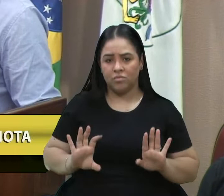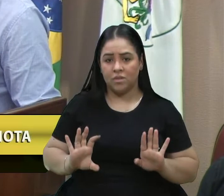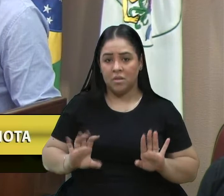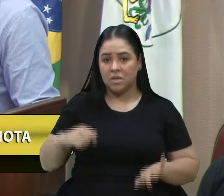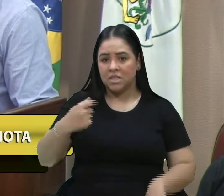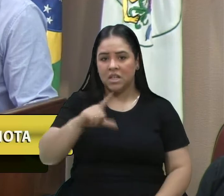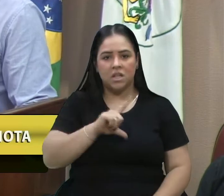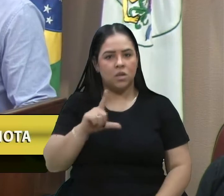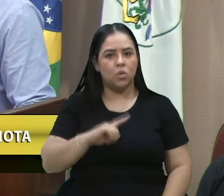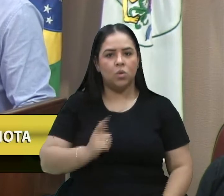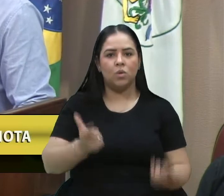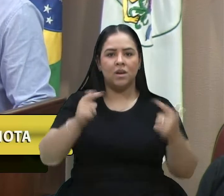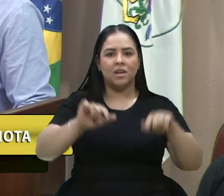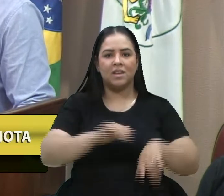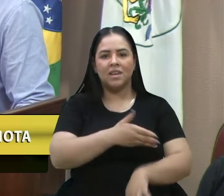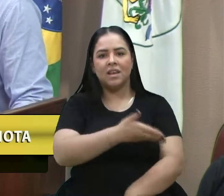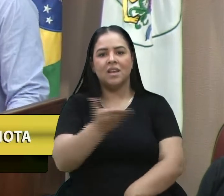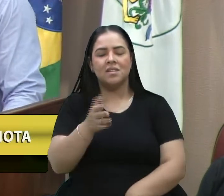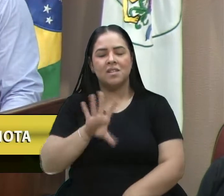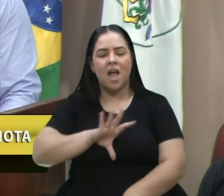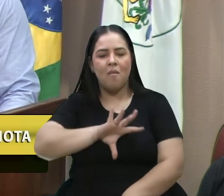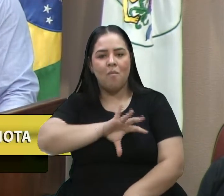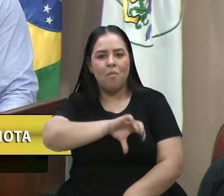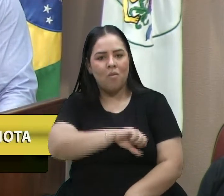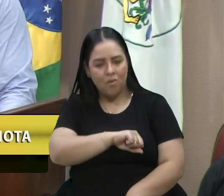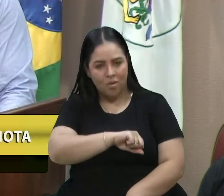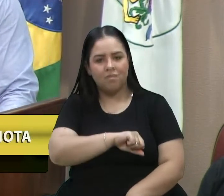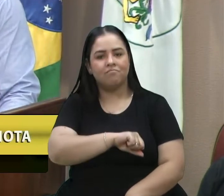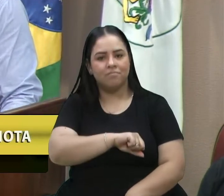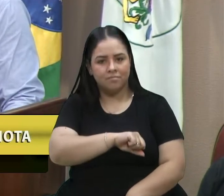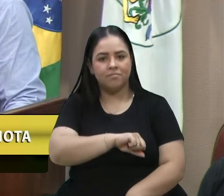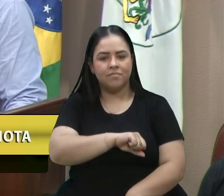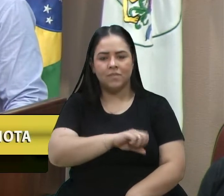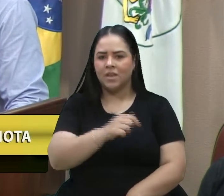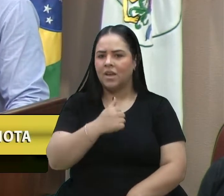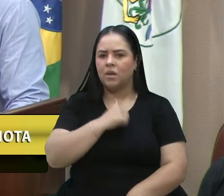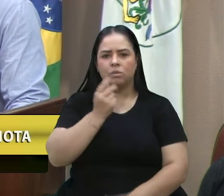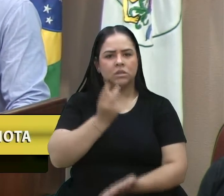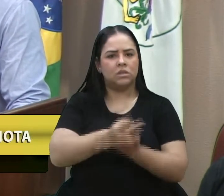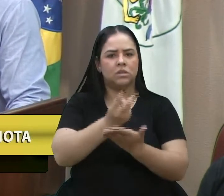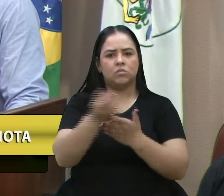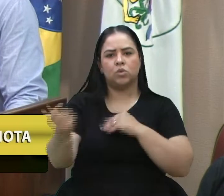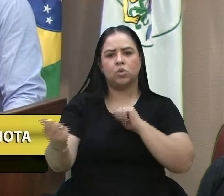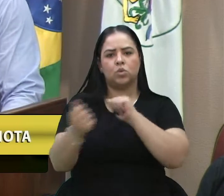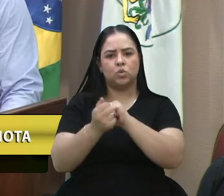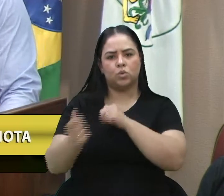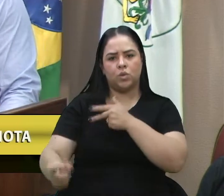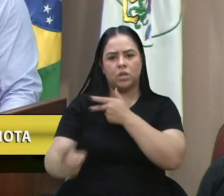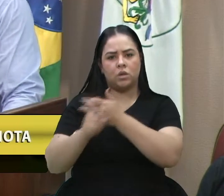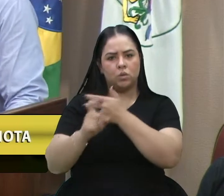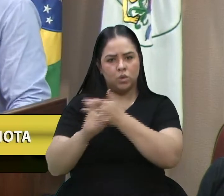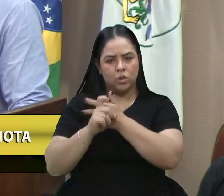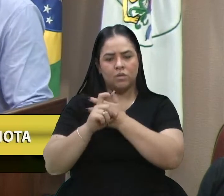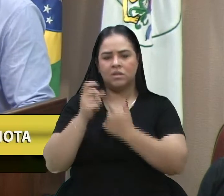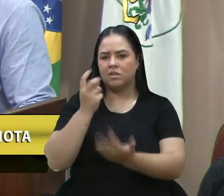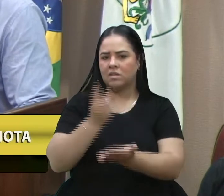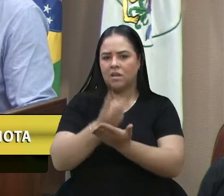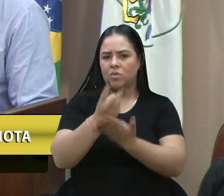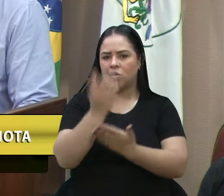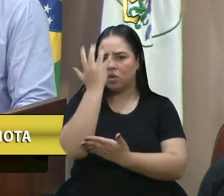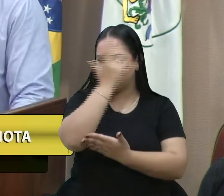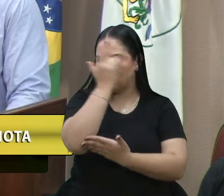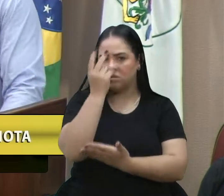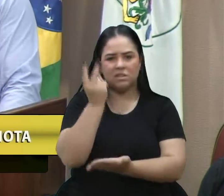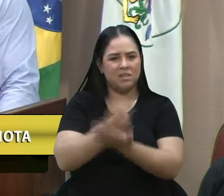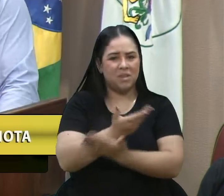onde eles sejam amados. Eu estou sempre do lado do executivo, do nosso Adiló, sempre que ele